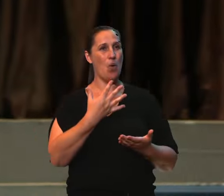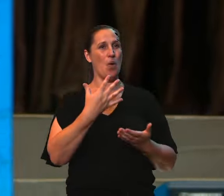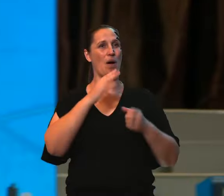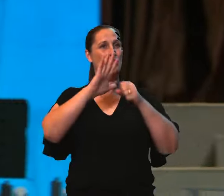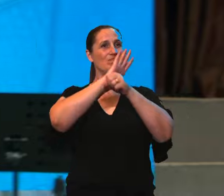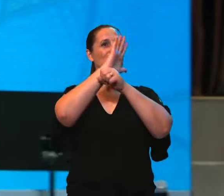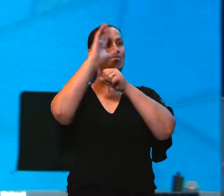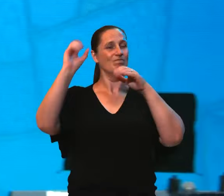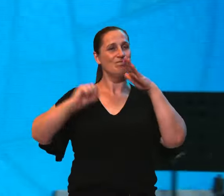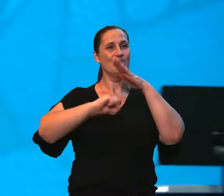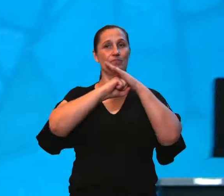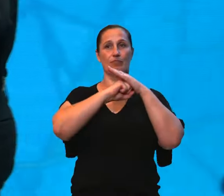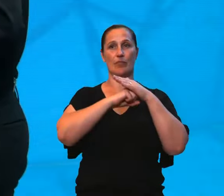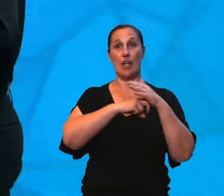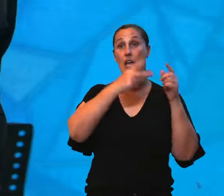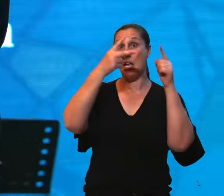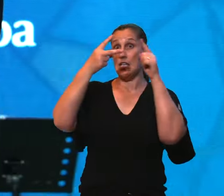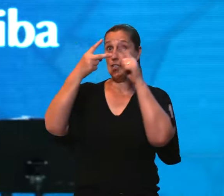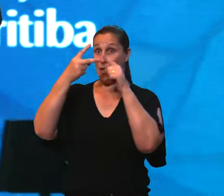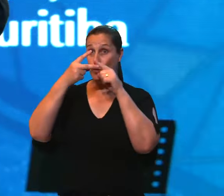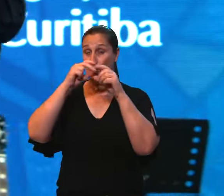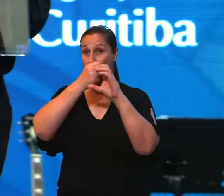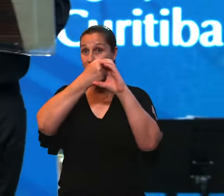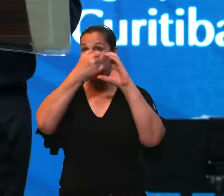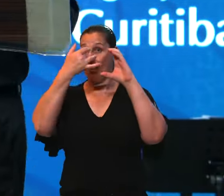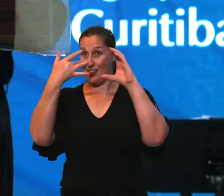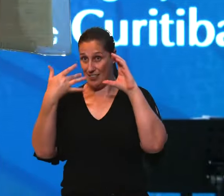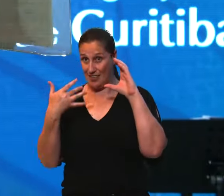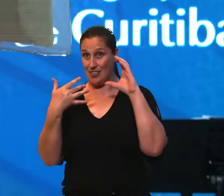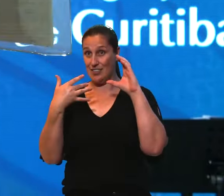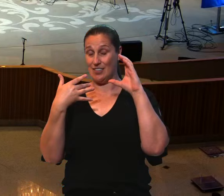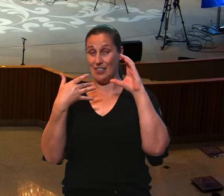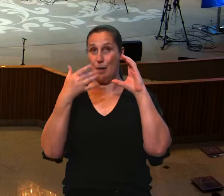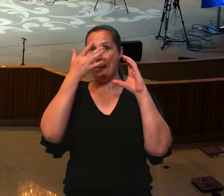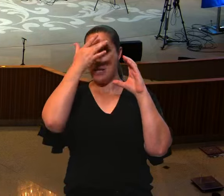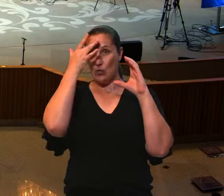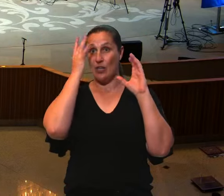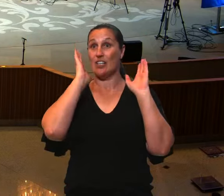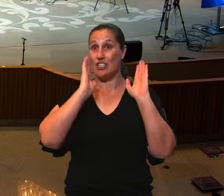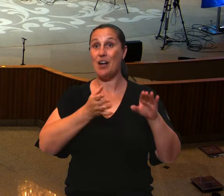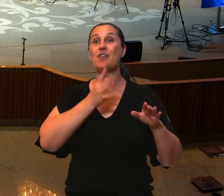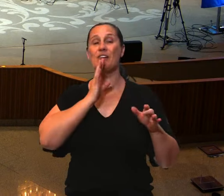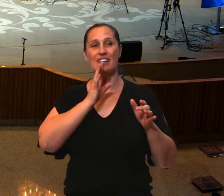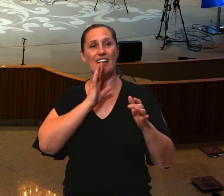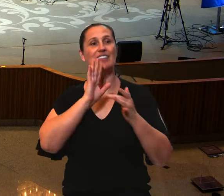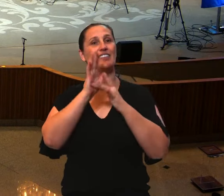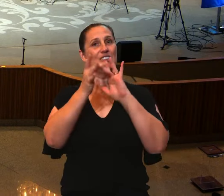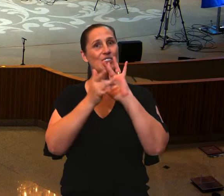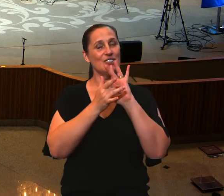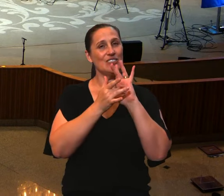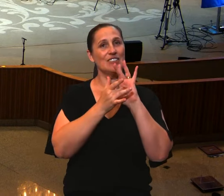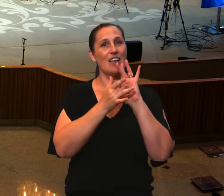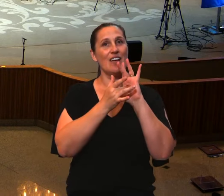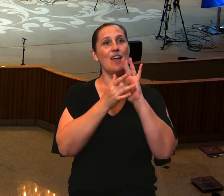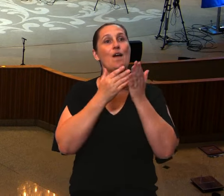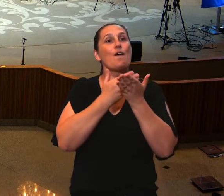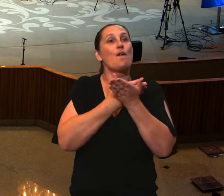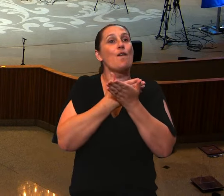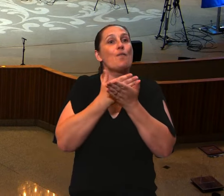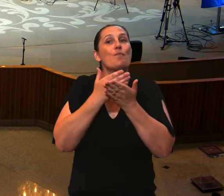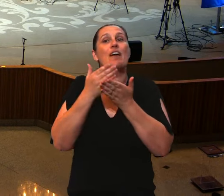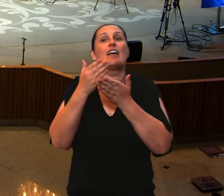abundância segunda característica de quem agora é de Jesus Ele passa a viver